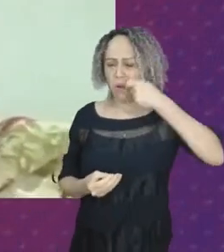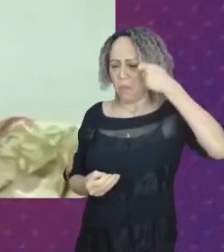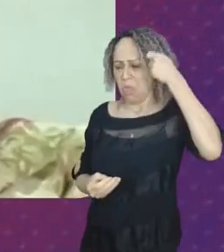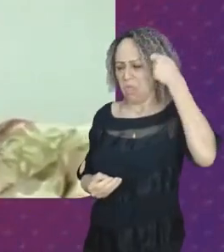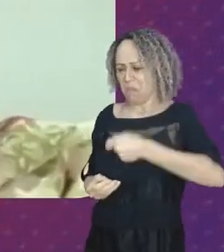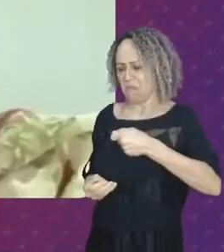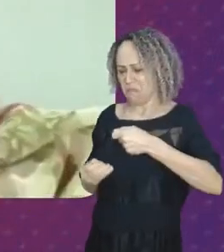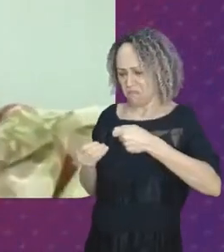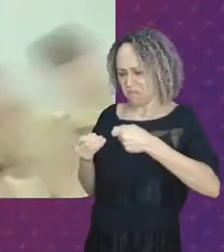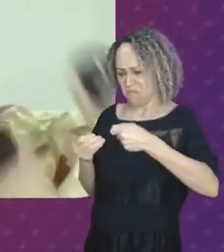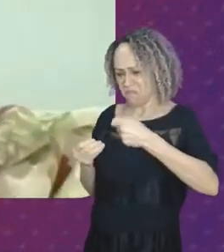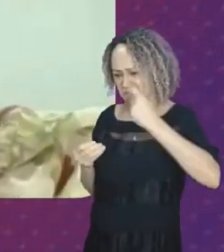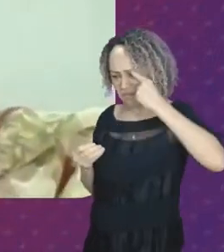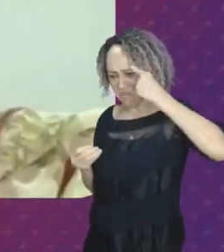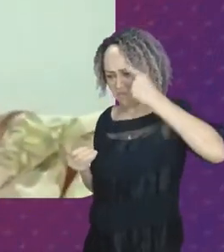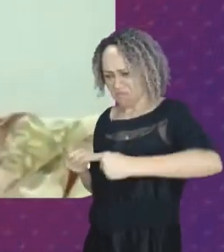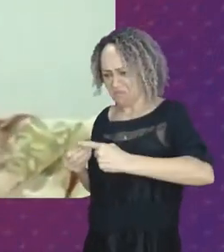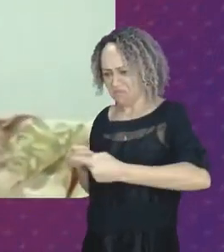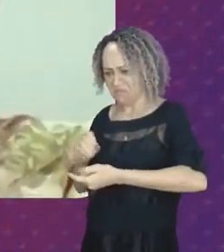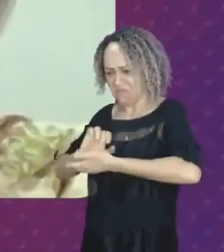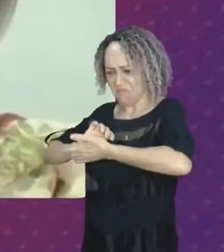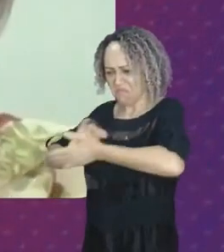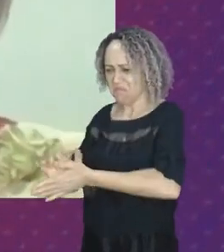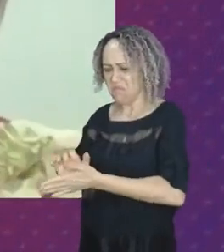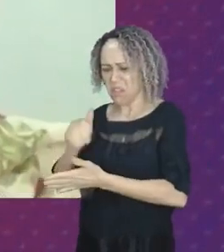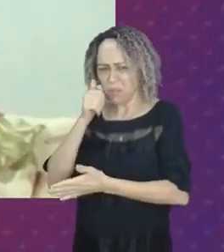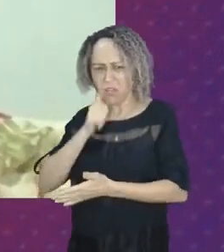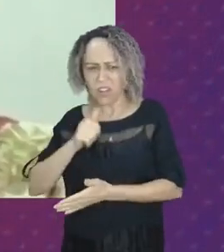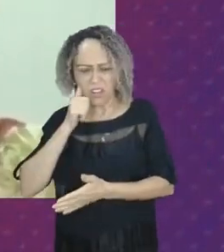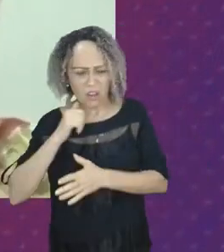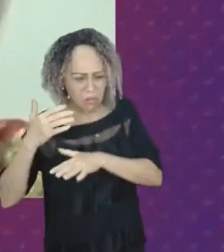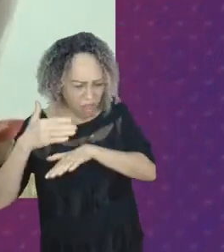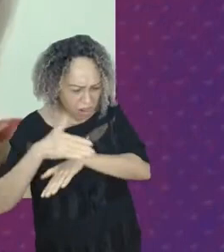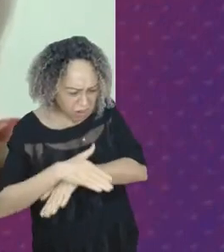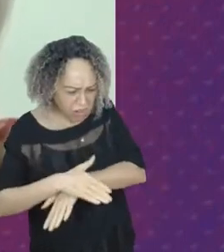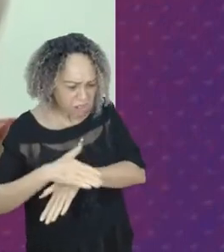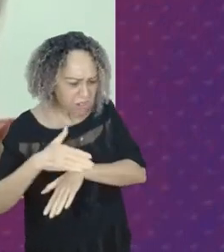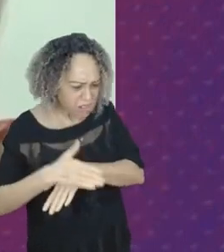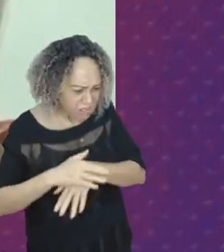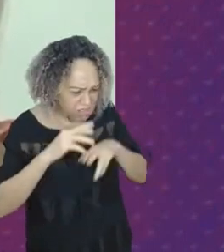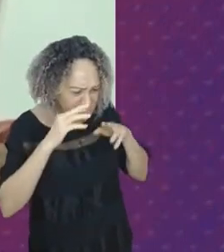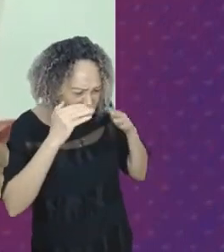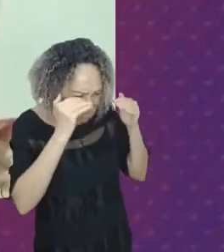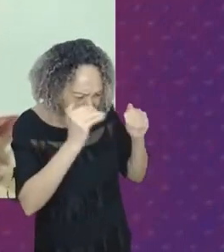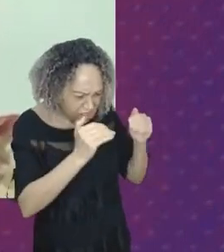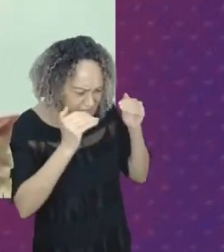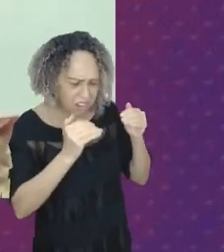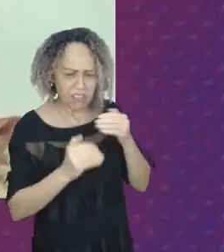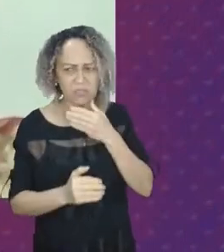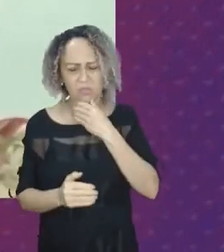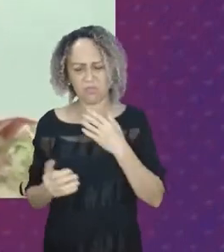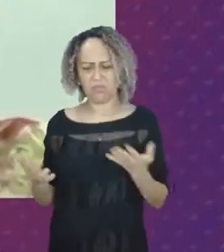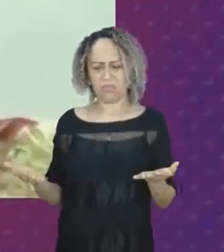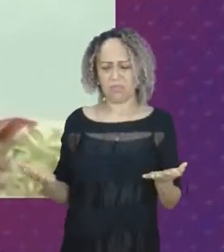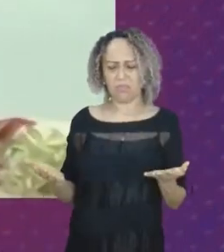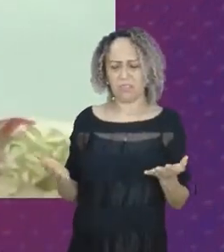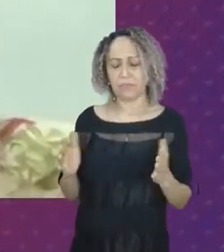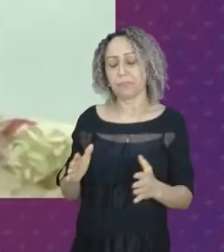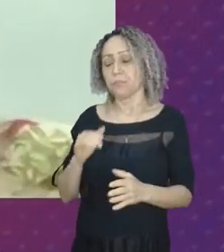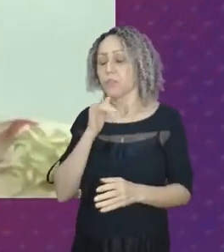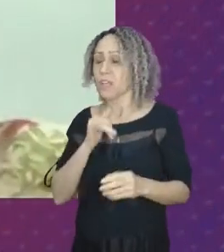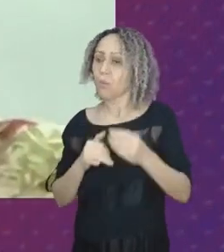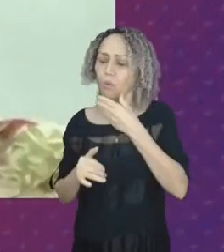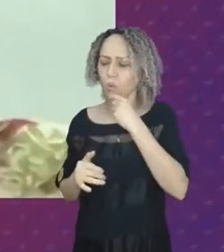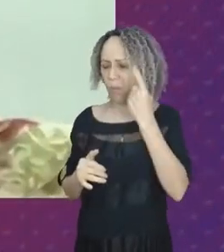mulher ao homem, sem que tenhamos o respeito às decisões,